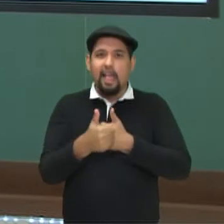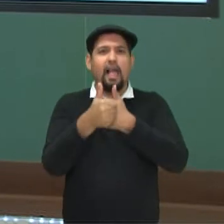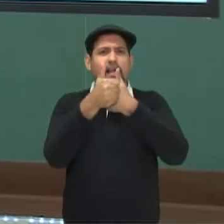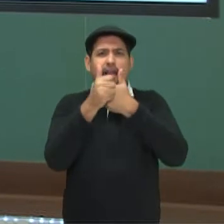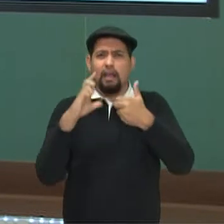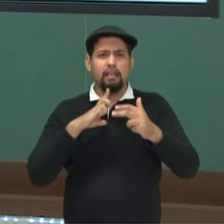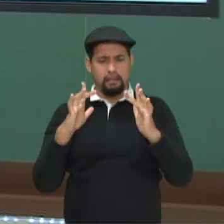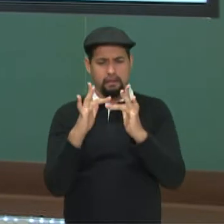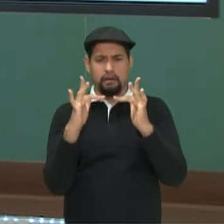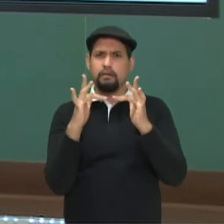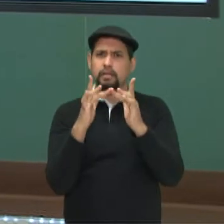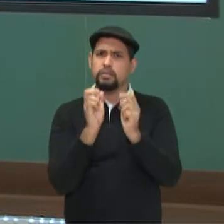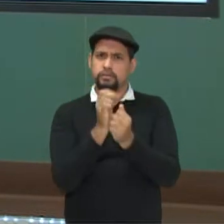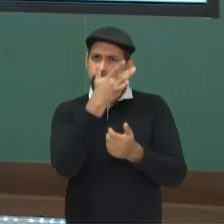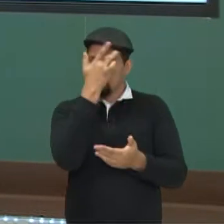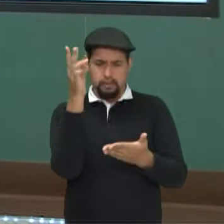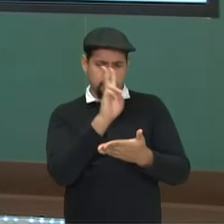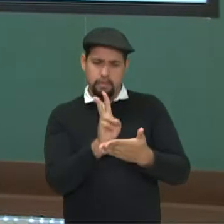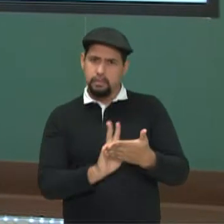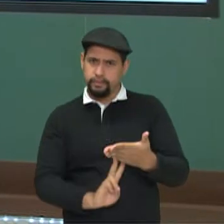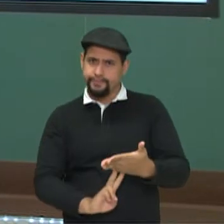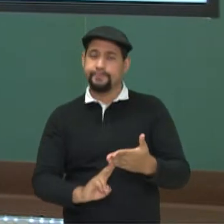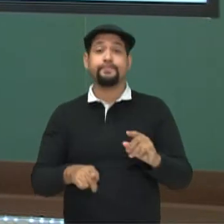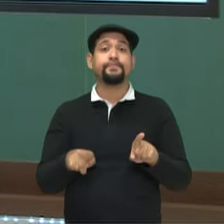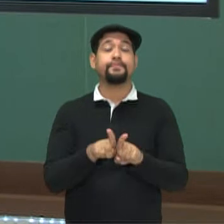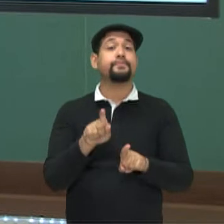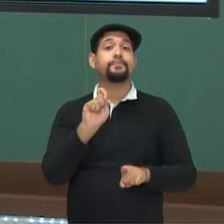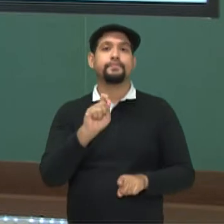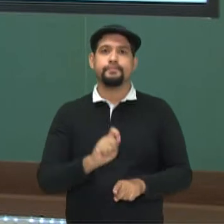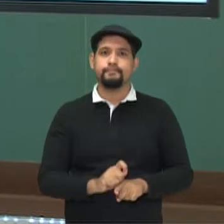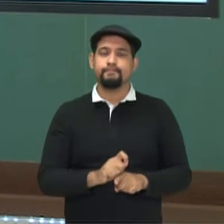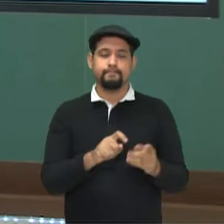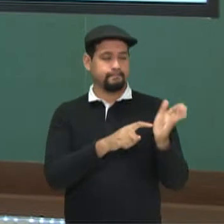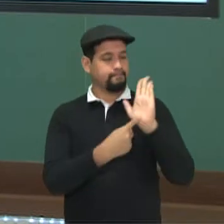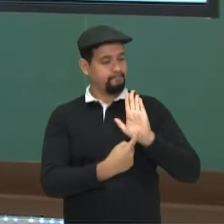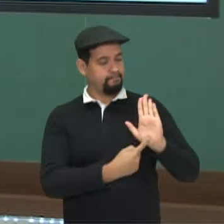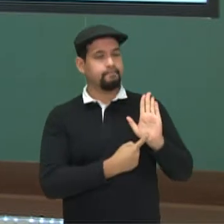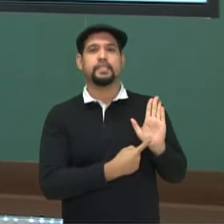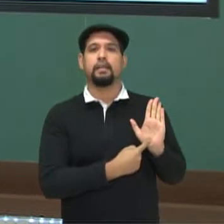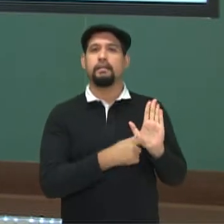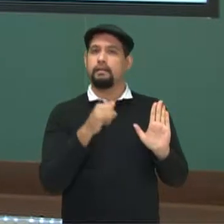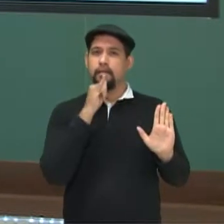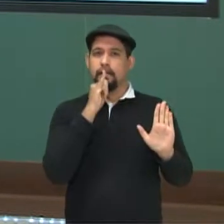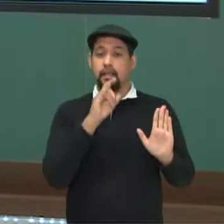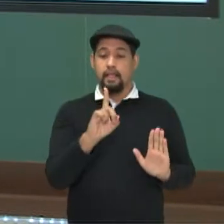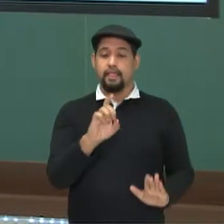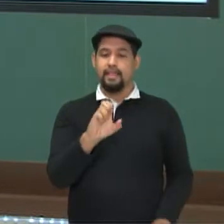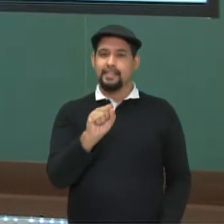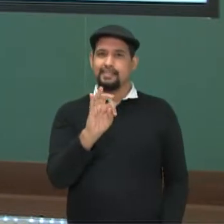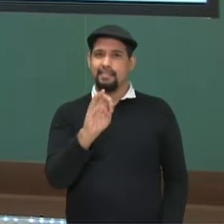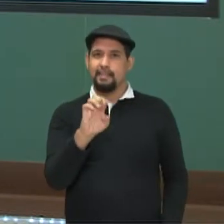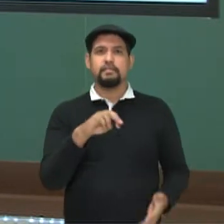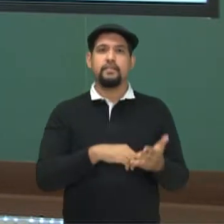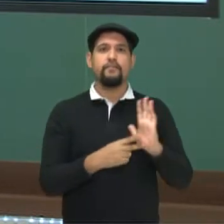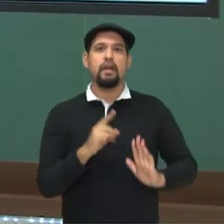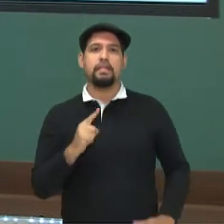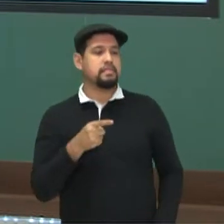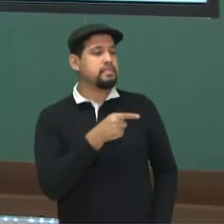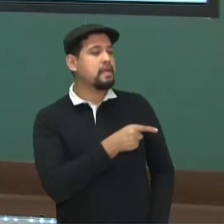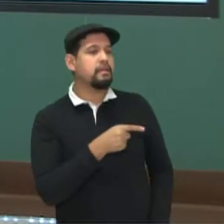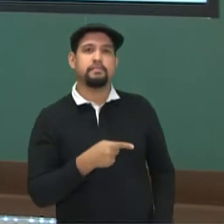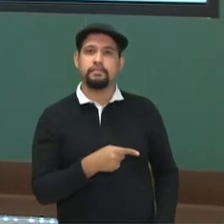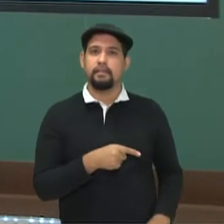interlocutor, para se referenciar ao leitor, e também no pronome demonstrativo, deste, que é o próprio cronista, né,